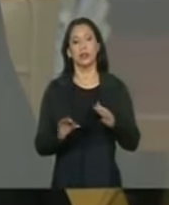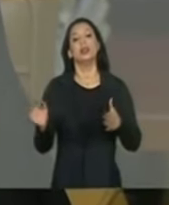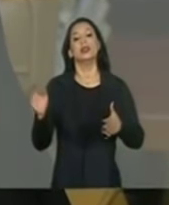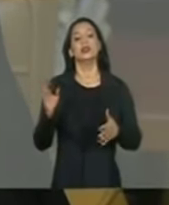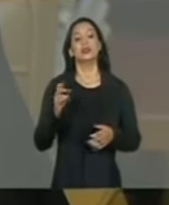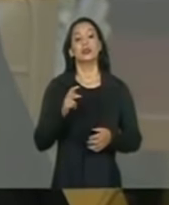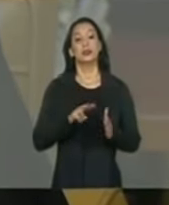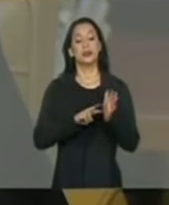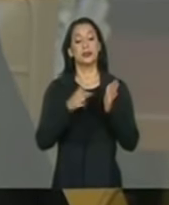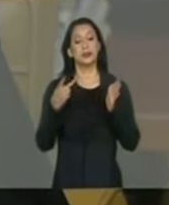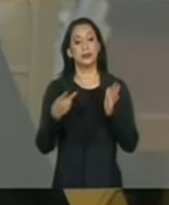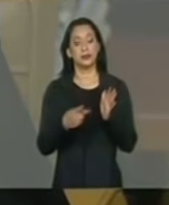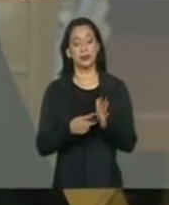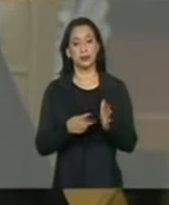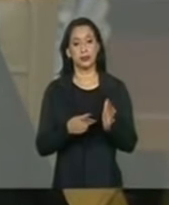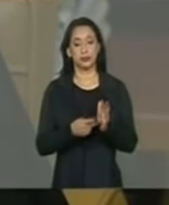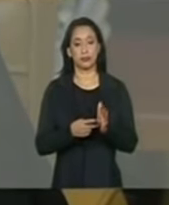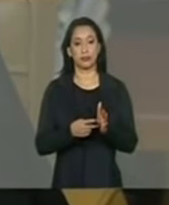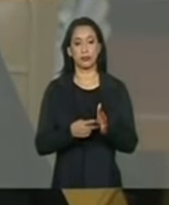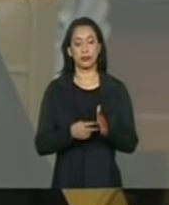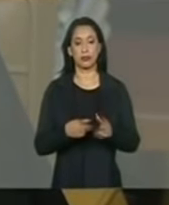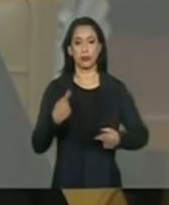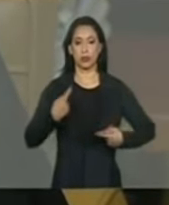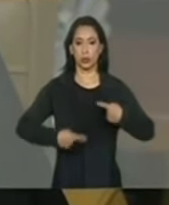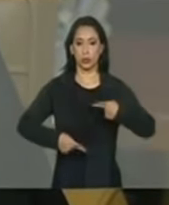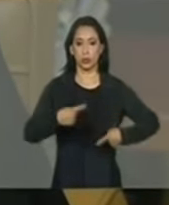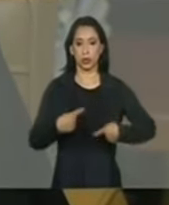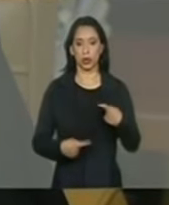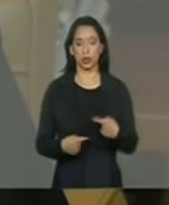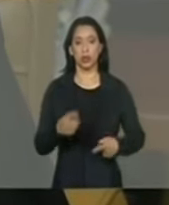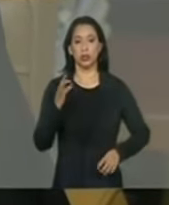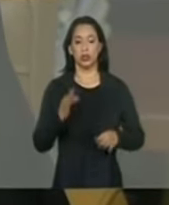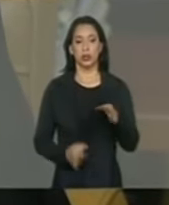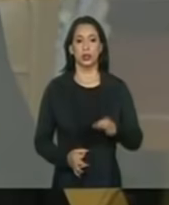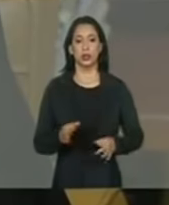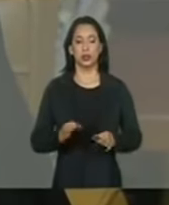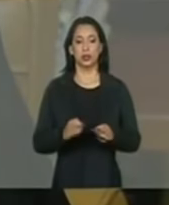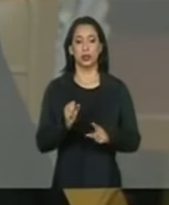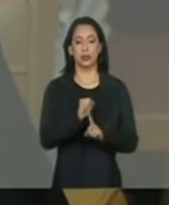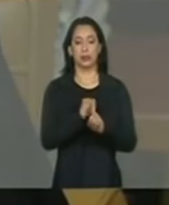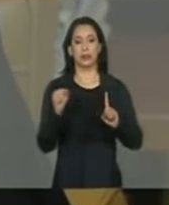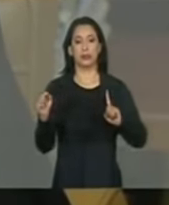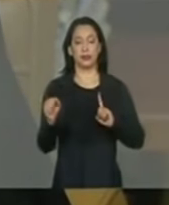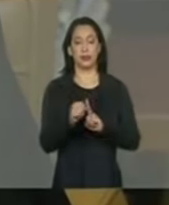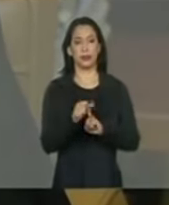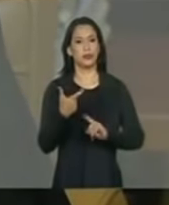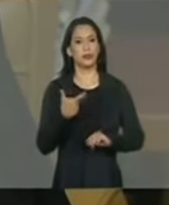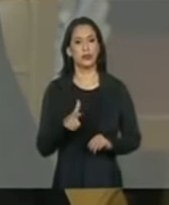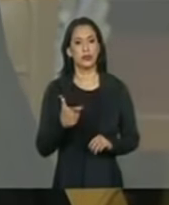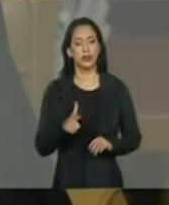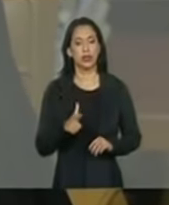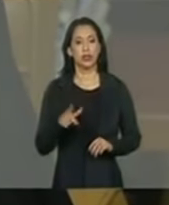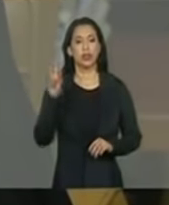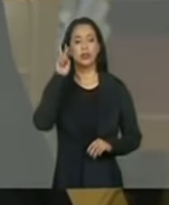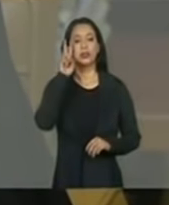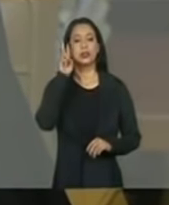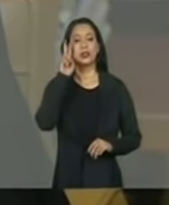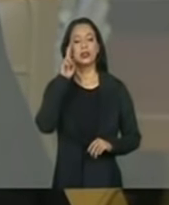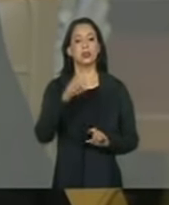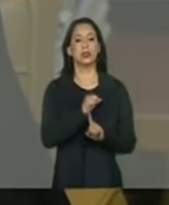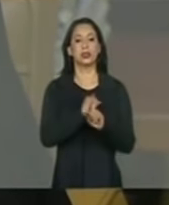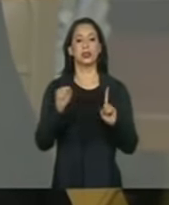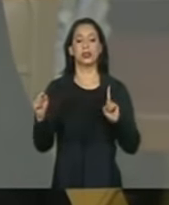significativo relevo político jurídico social pois não há na história das sociedades políticas